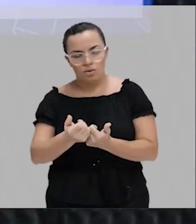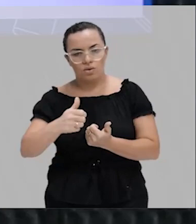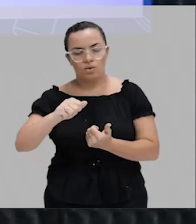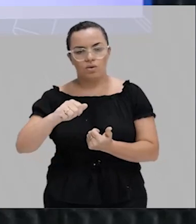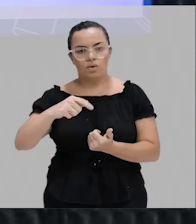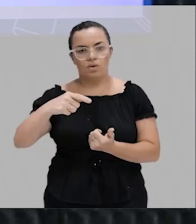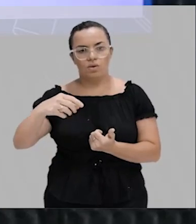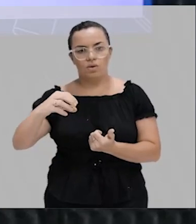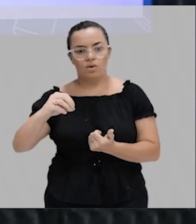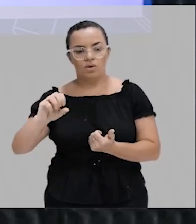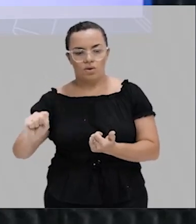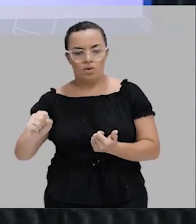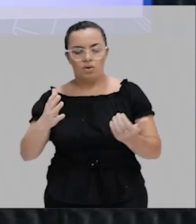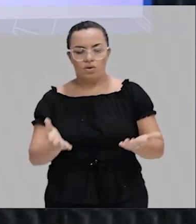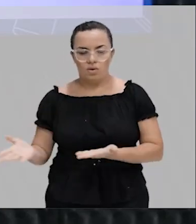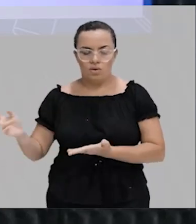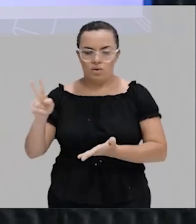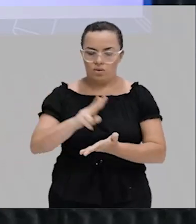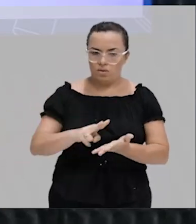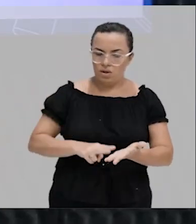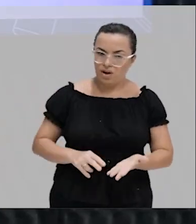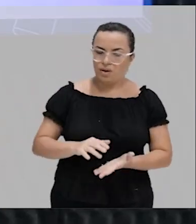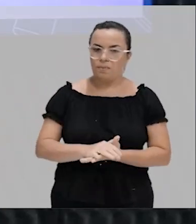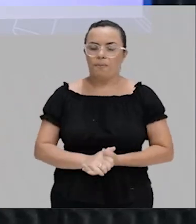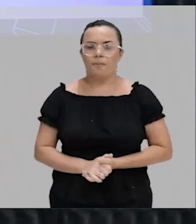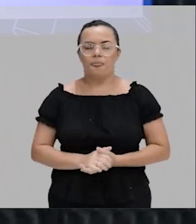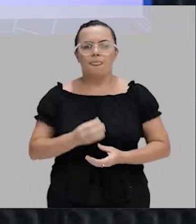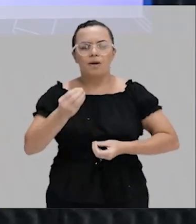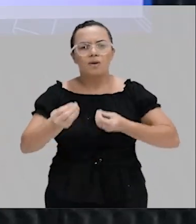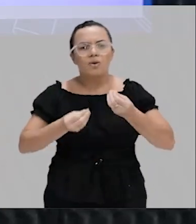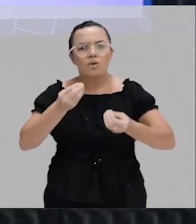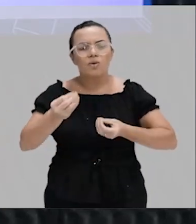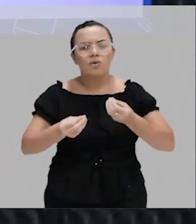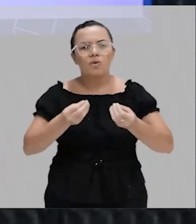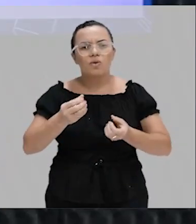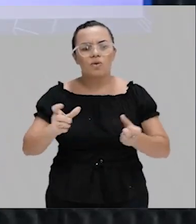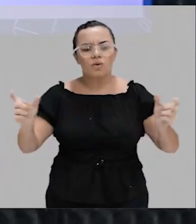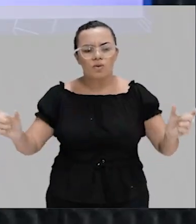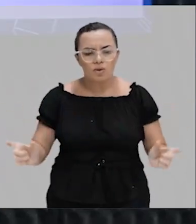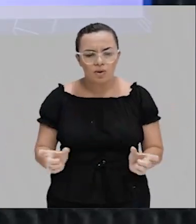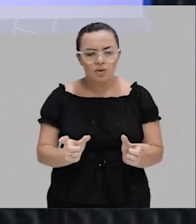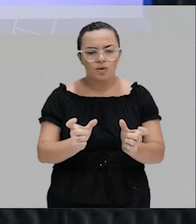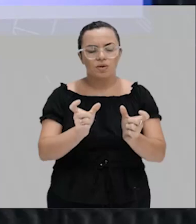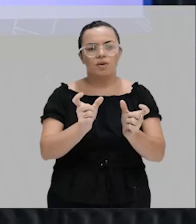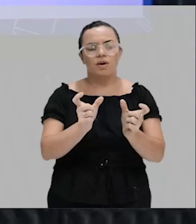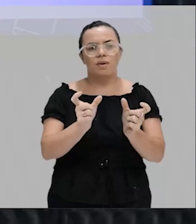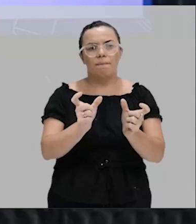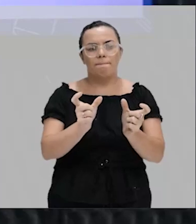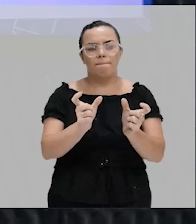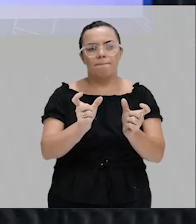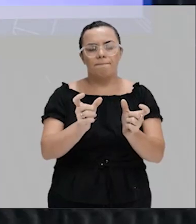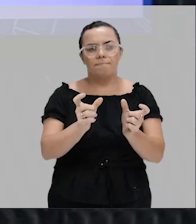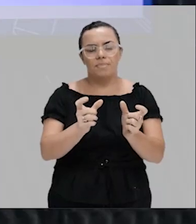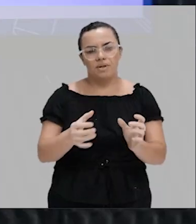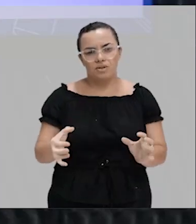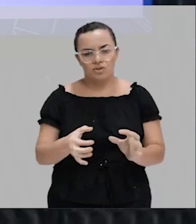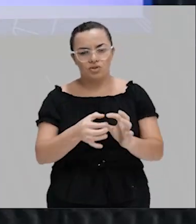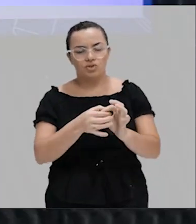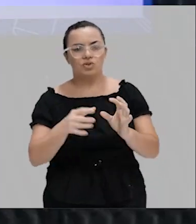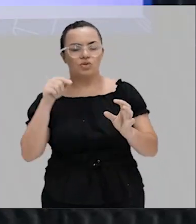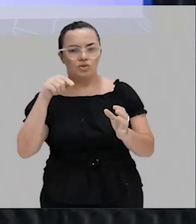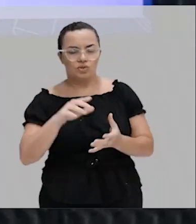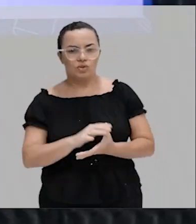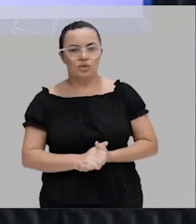a concordância, quando tem essa terminação, cidadão, cidadãos, né? E as pessoas dizem cidadões. Então,